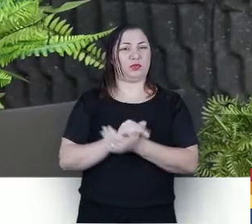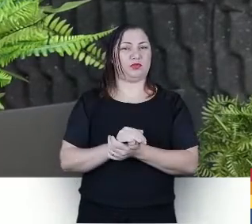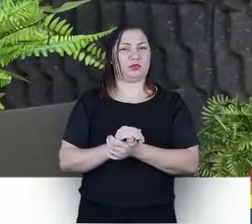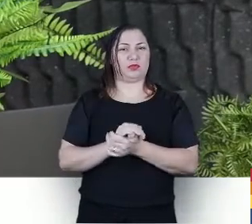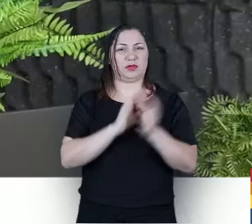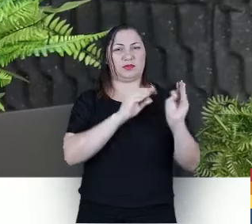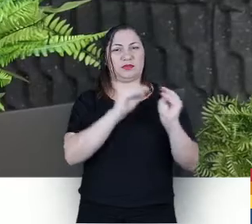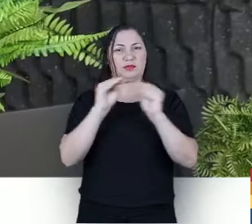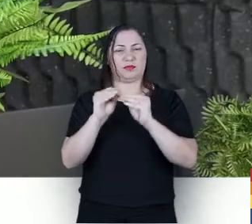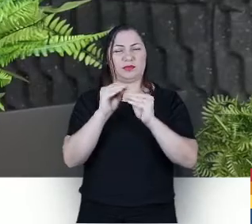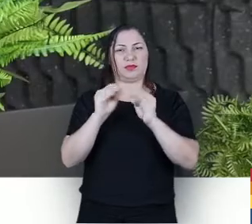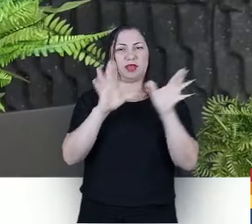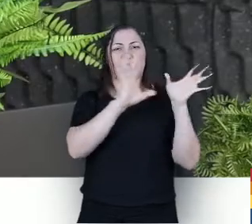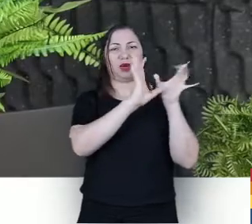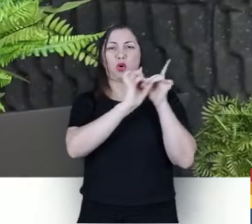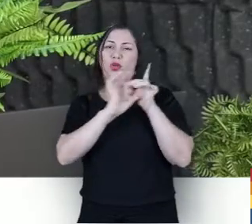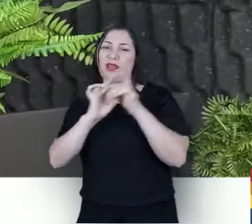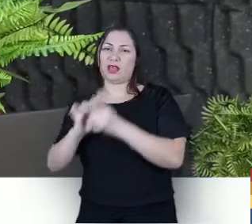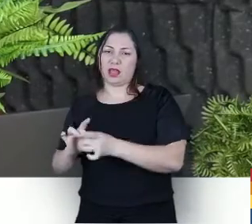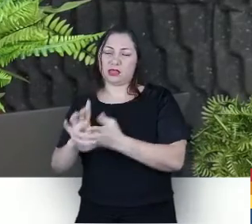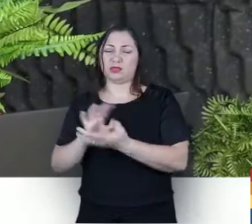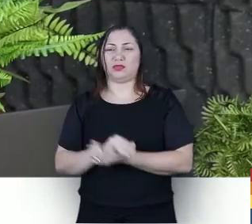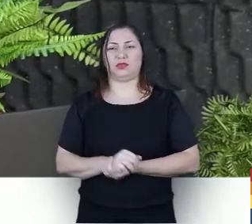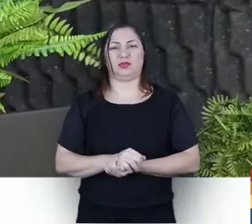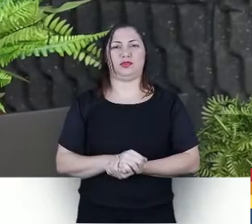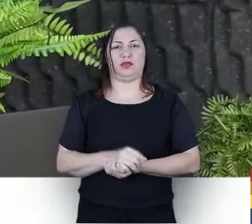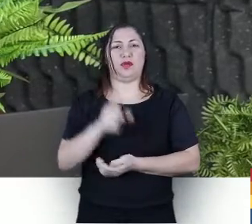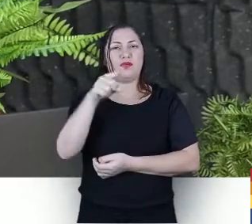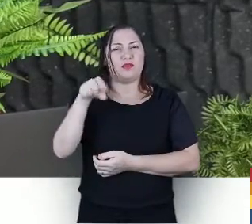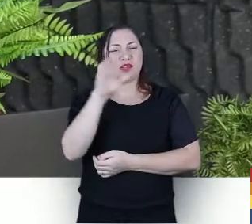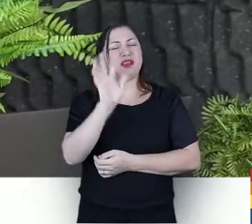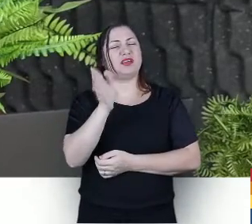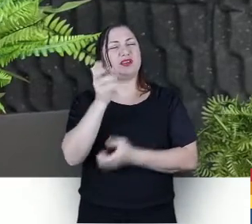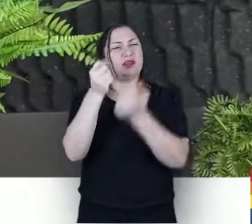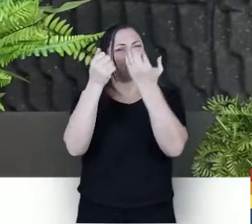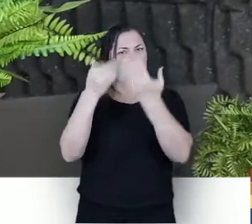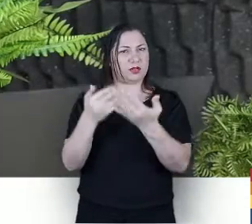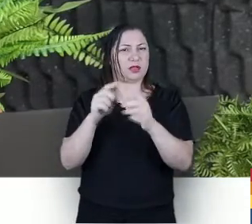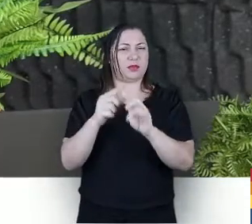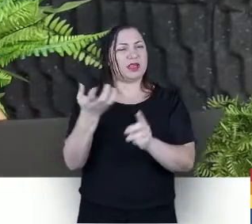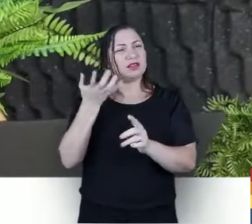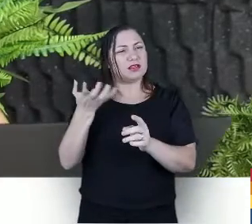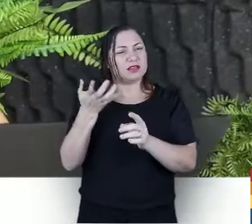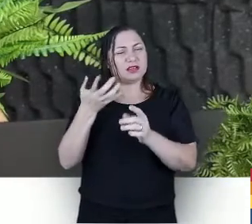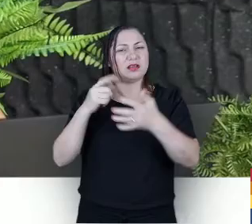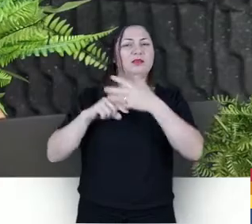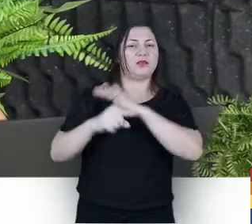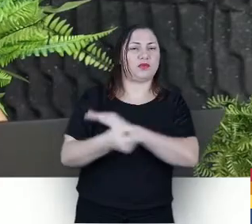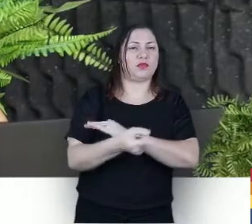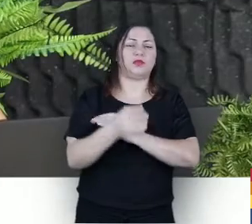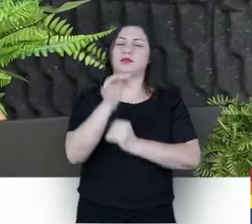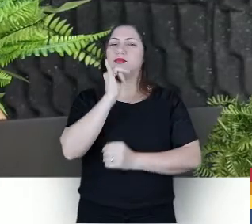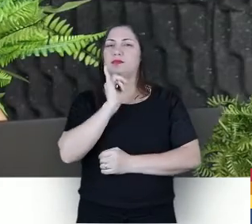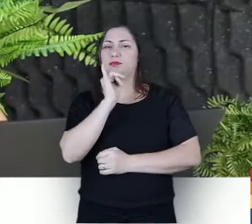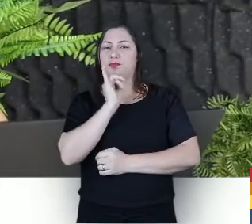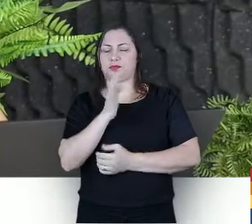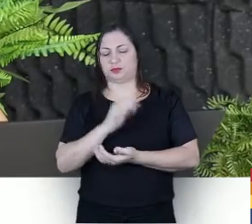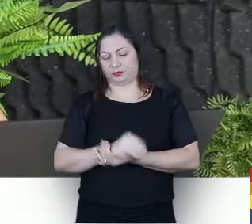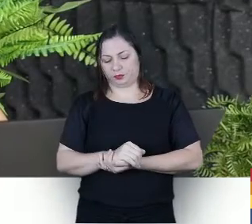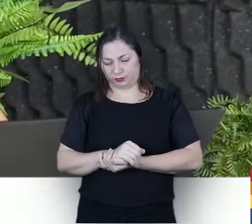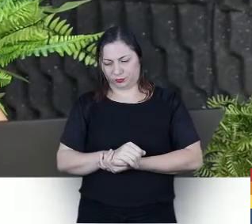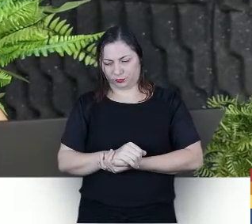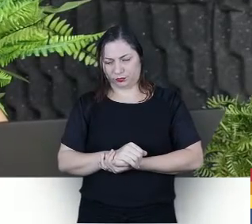aí vocês podem responder na mesma ordem que foi a apresentação, e após isso eu tenho mais uma outra pergunta, tá? A primeira pergunta,